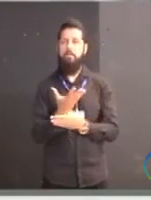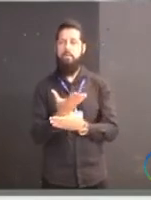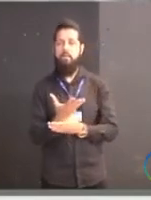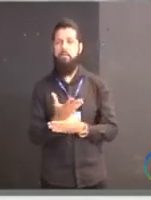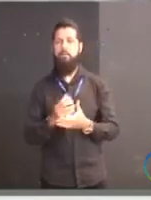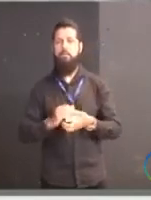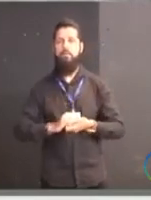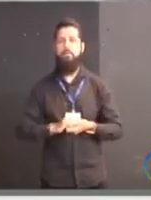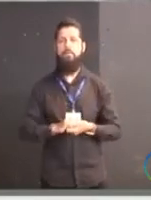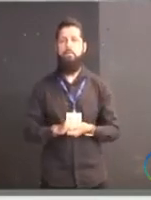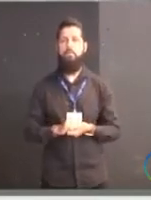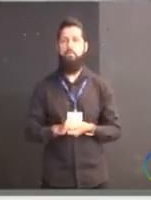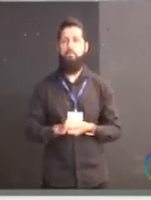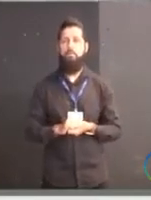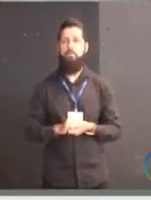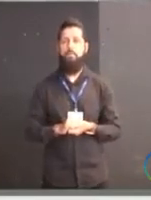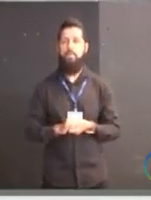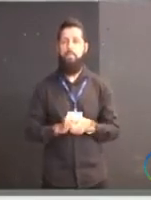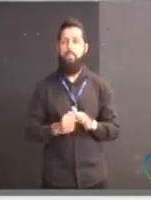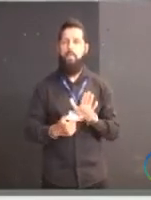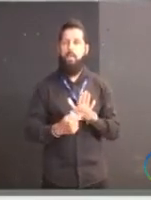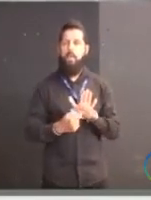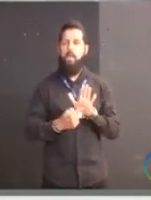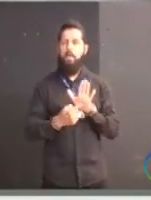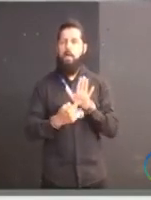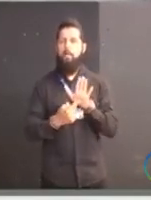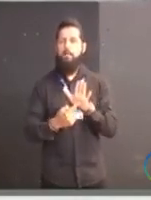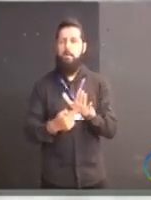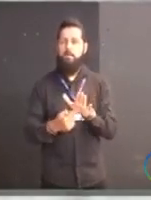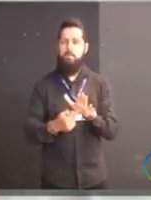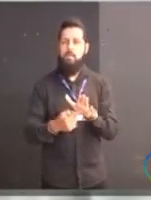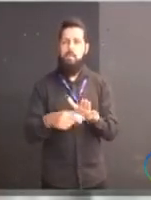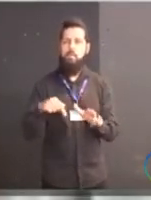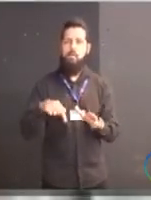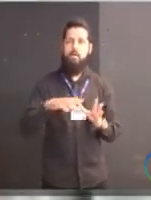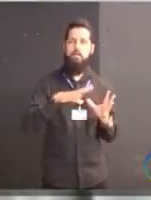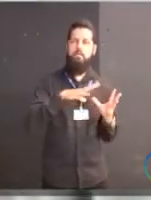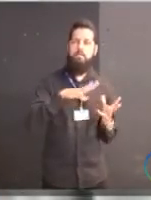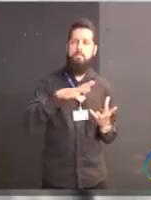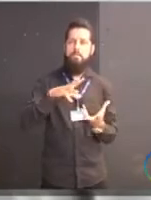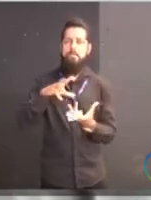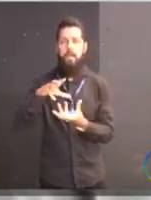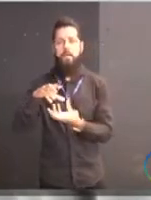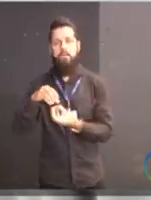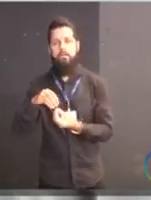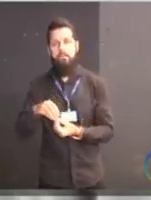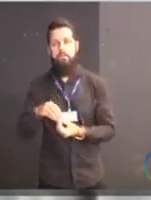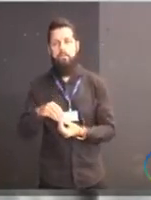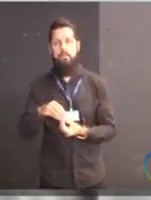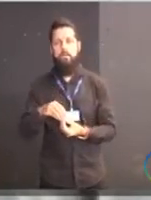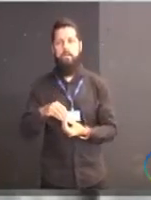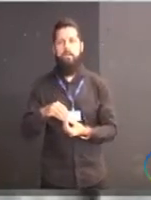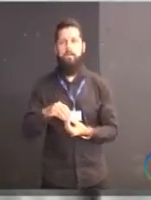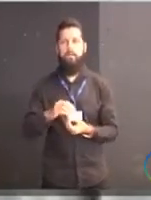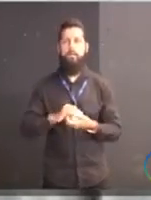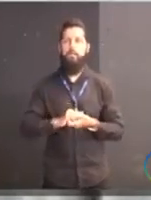mediúnico. Apareceu então a Terra na comunidade dos mundos do nosso